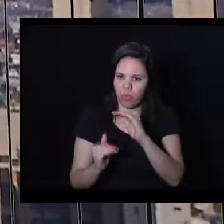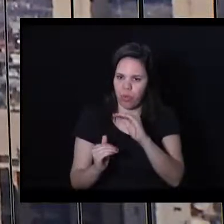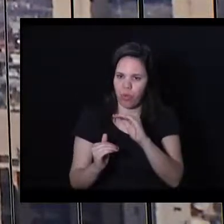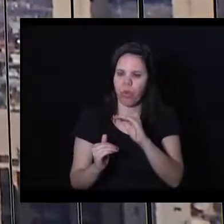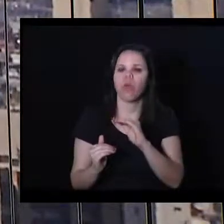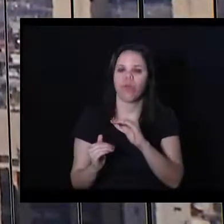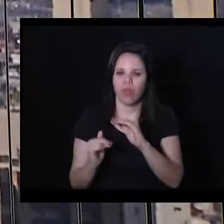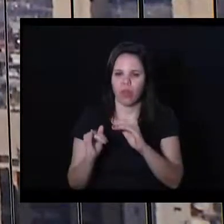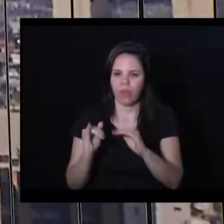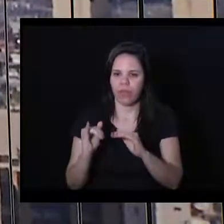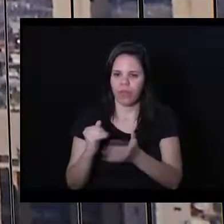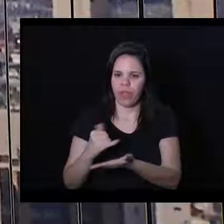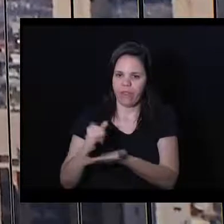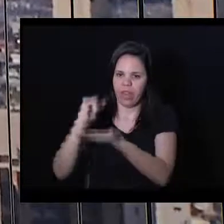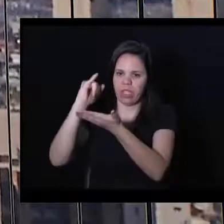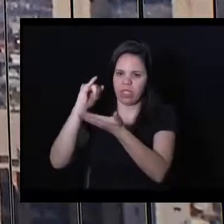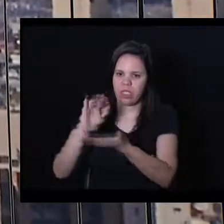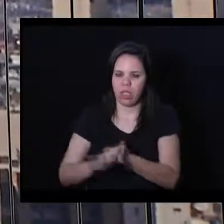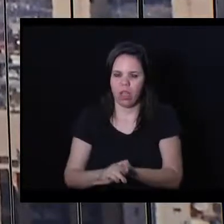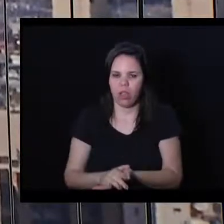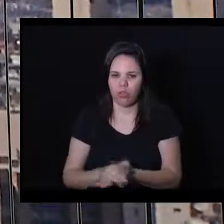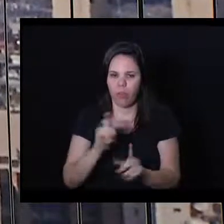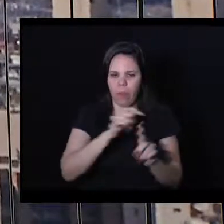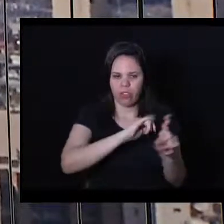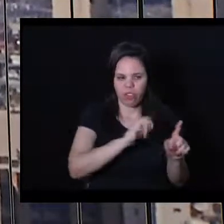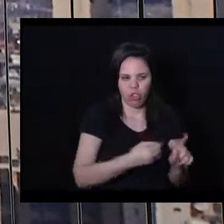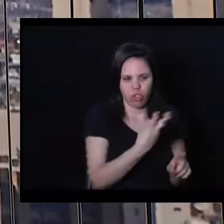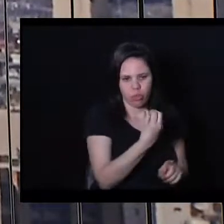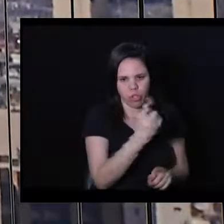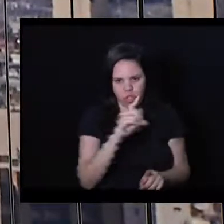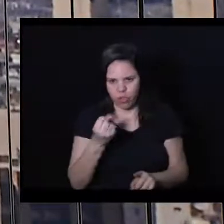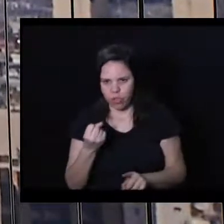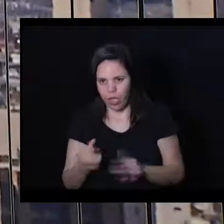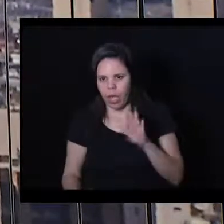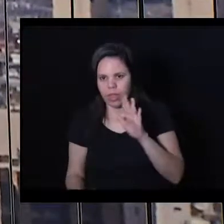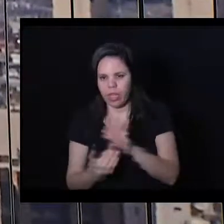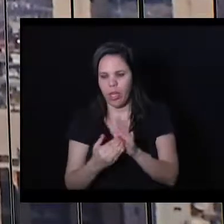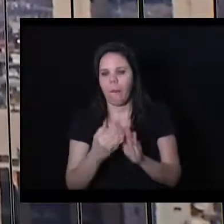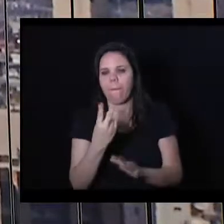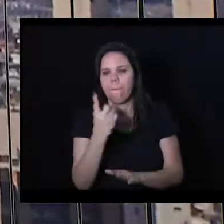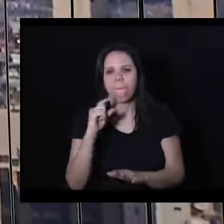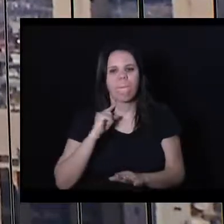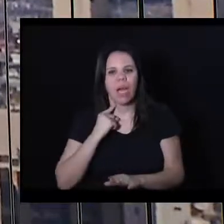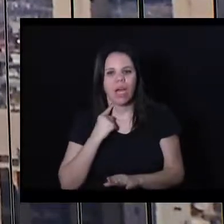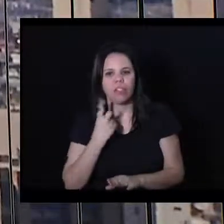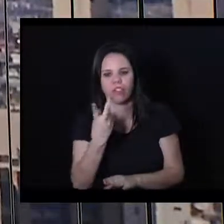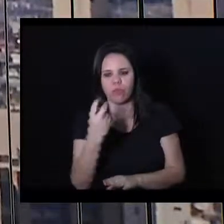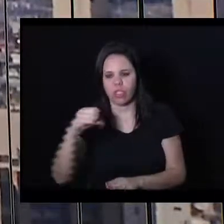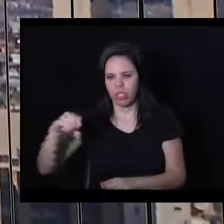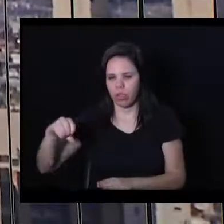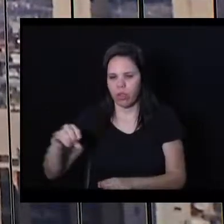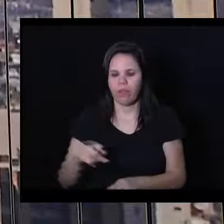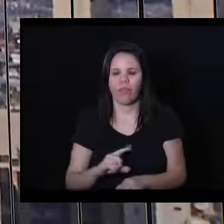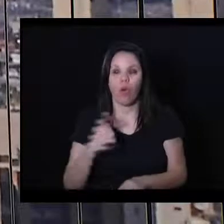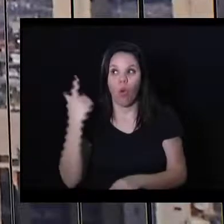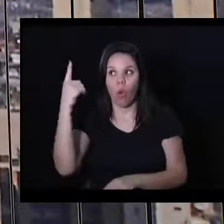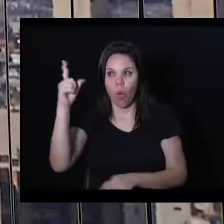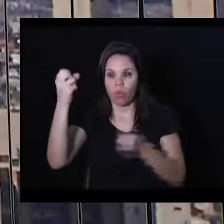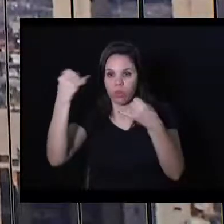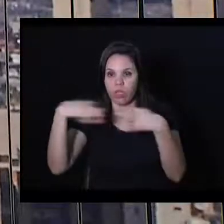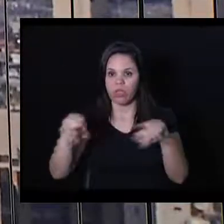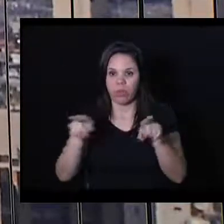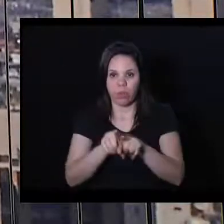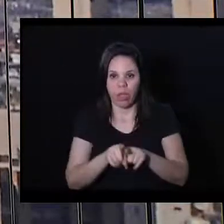inflação de janeiro de 2018 a maio de 2019. E a outra justificativa da